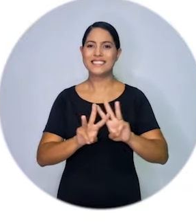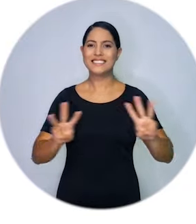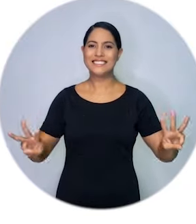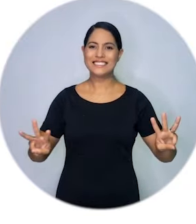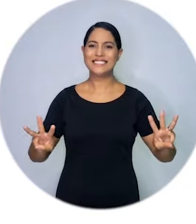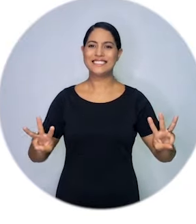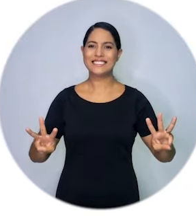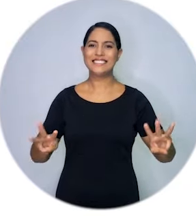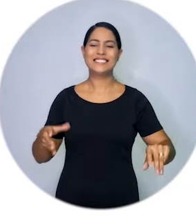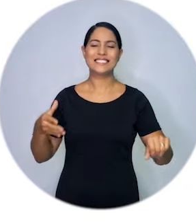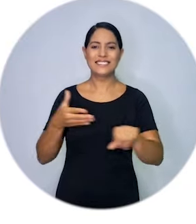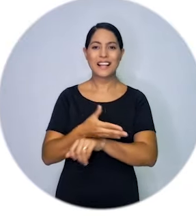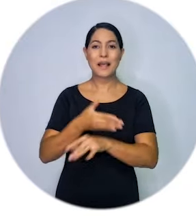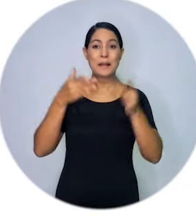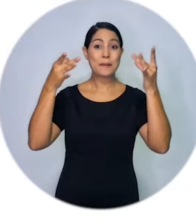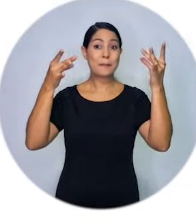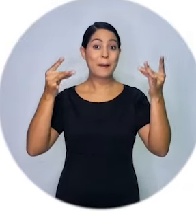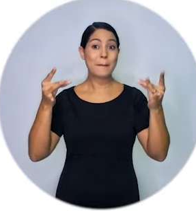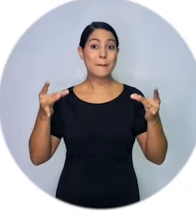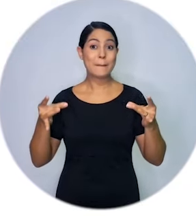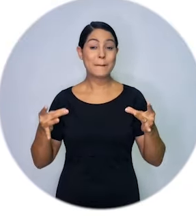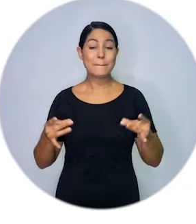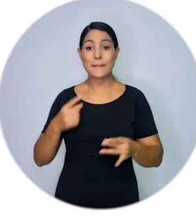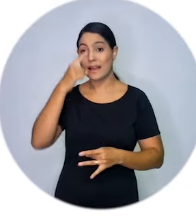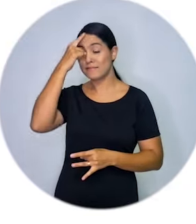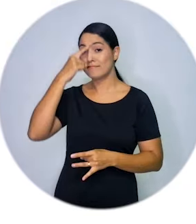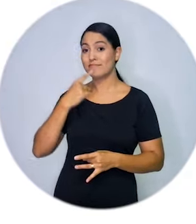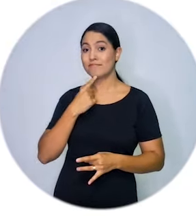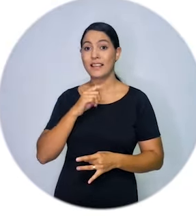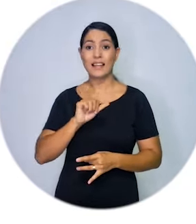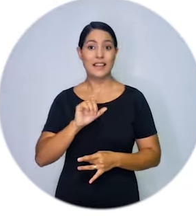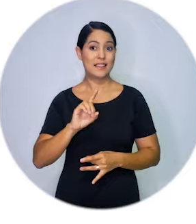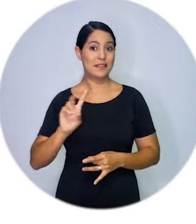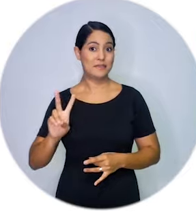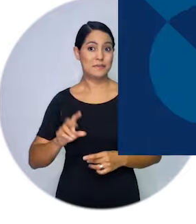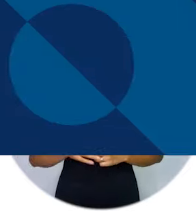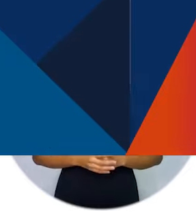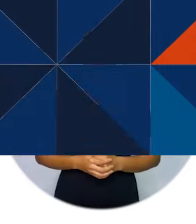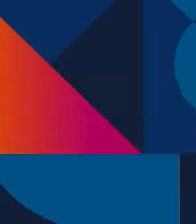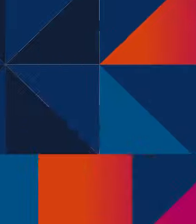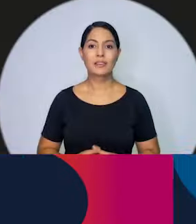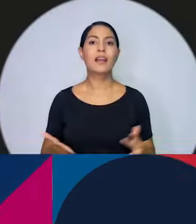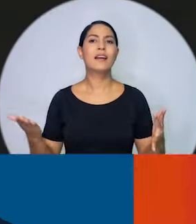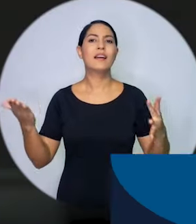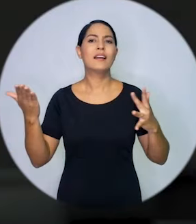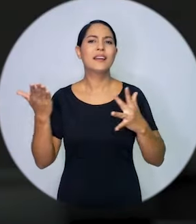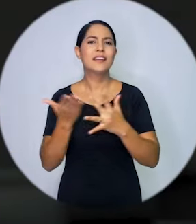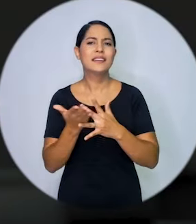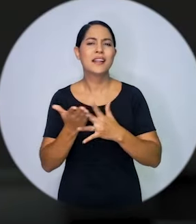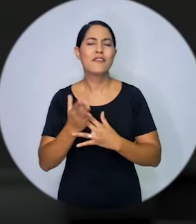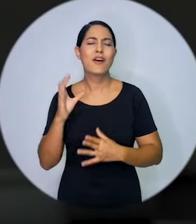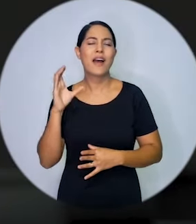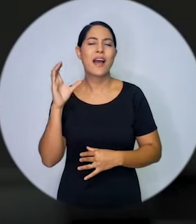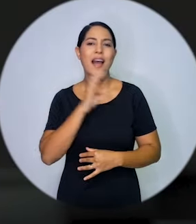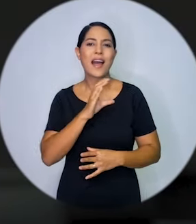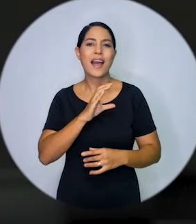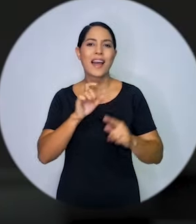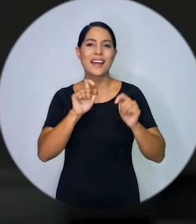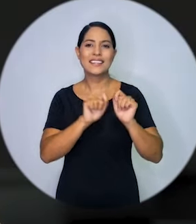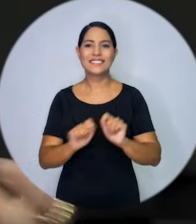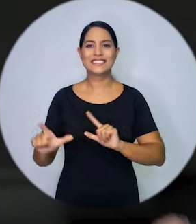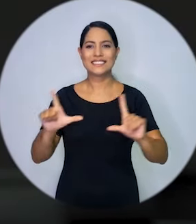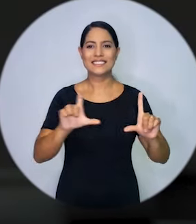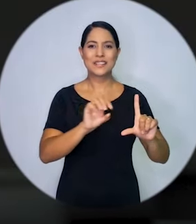site oab.org.br e confira todos os detalhes do Perfil ADV. Agora nós vamos para o